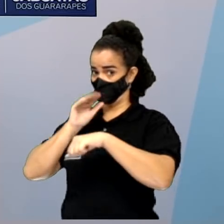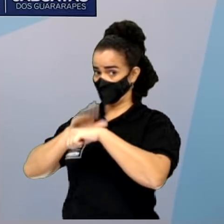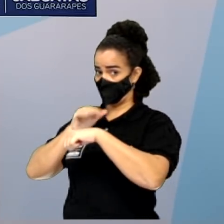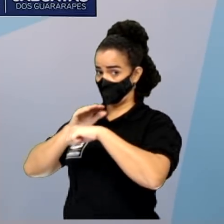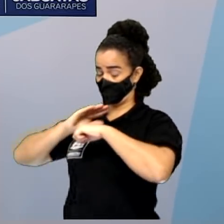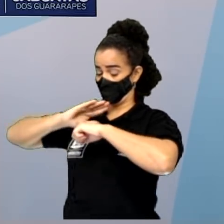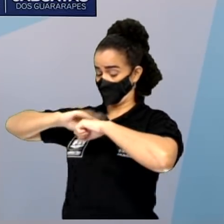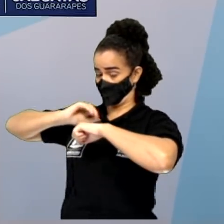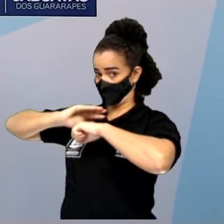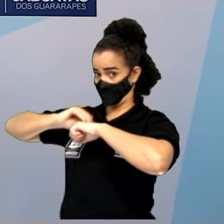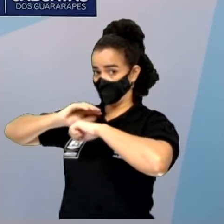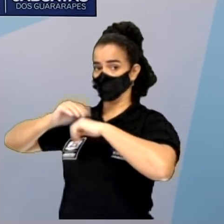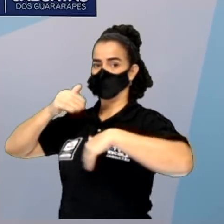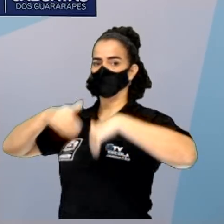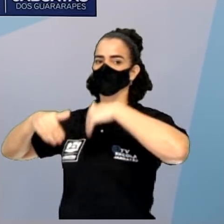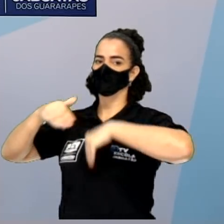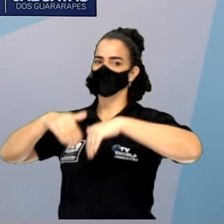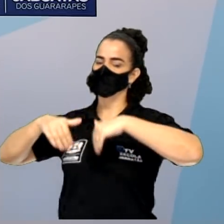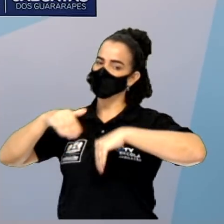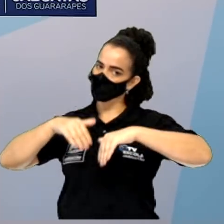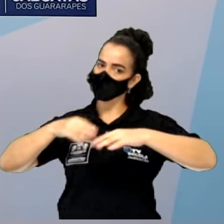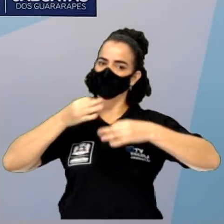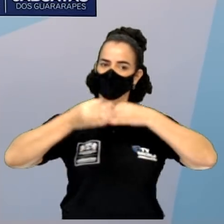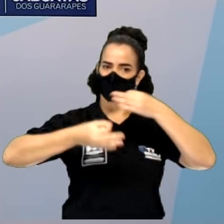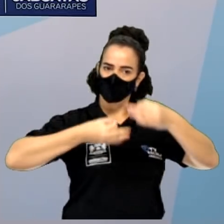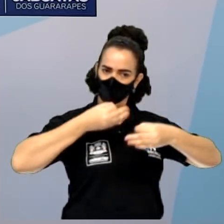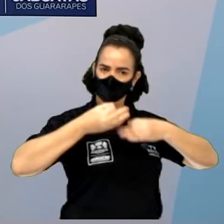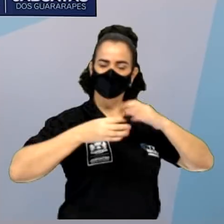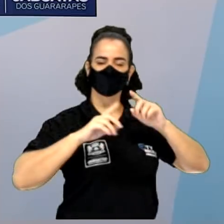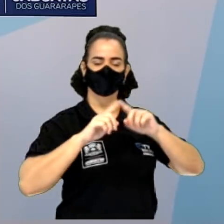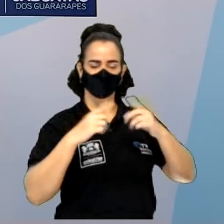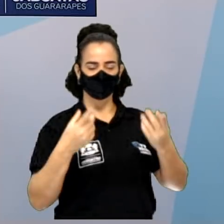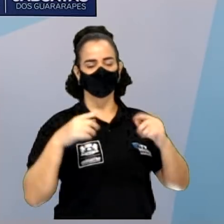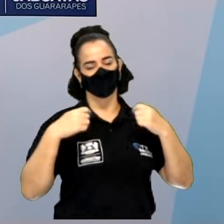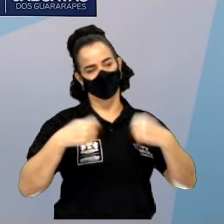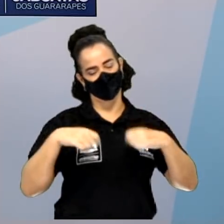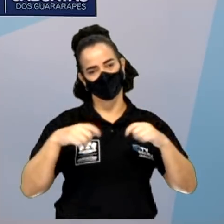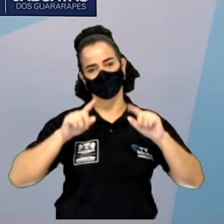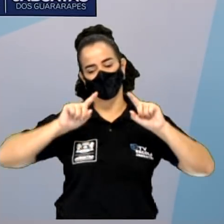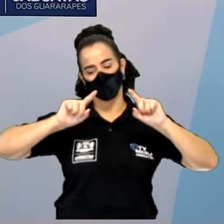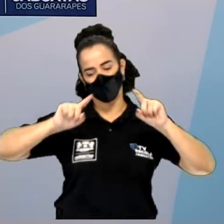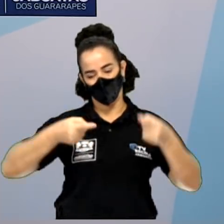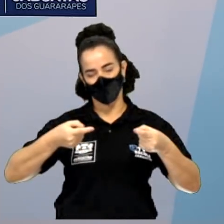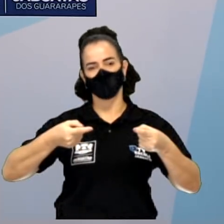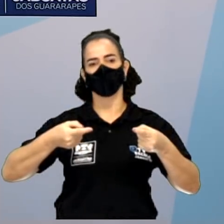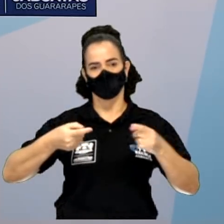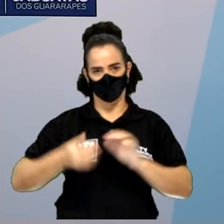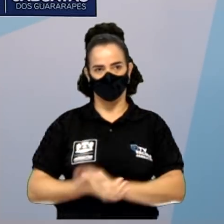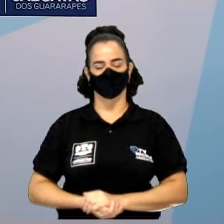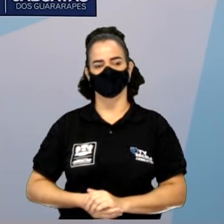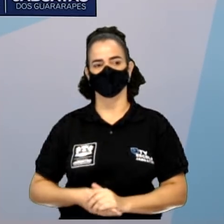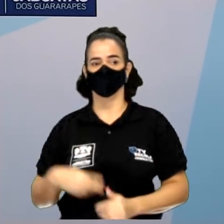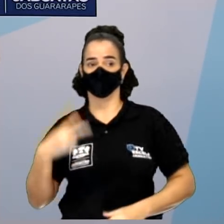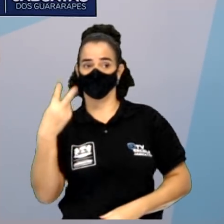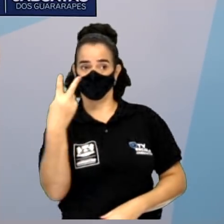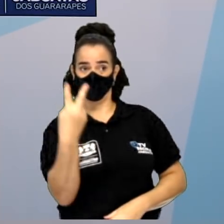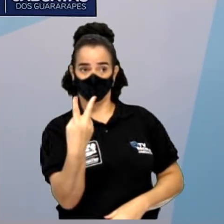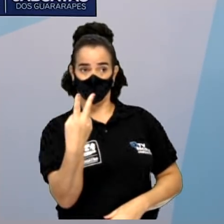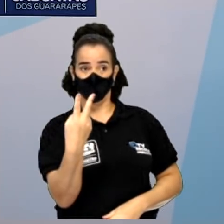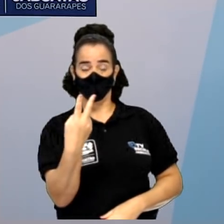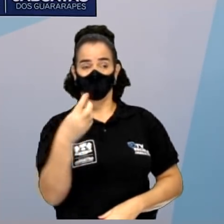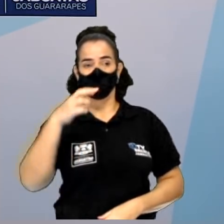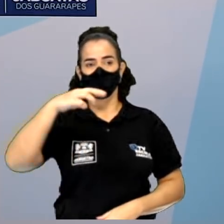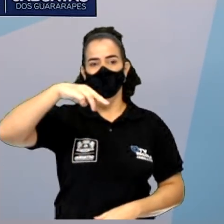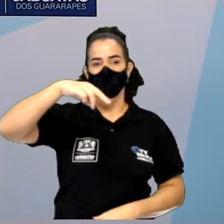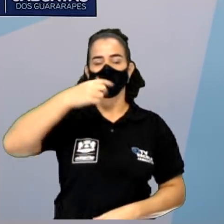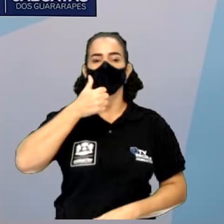Isso a gente chama de vocativo. Realmente o vocativo deve vir isolado entre vírgulas. Então aqui observem que os dois falam mãe, e quando eles